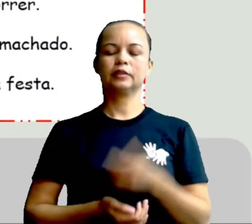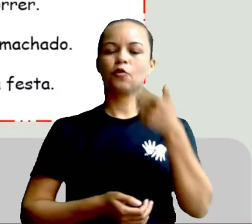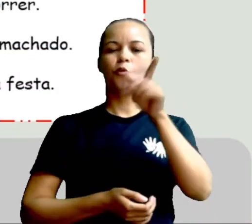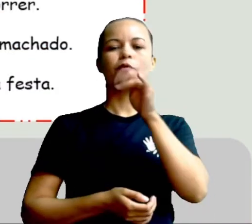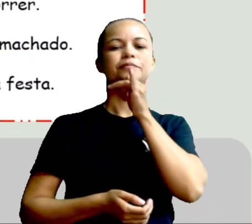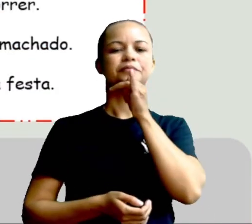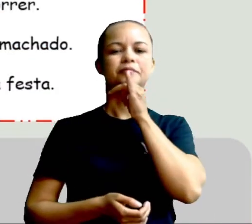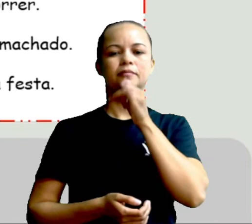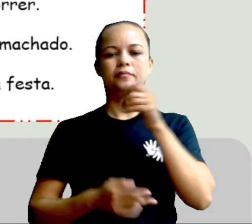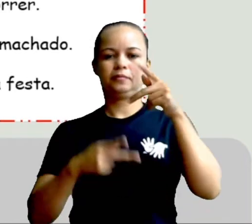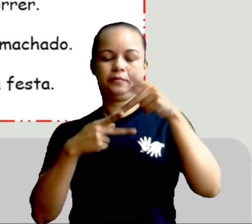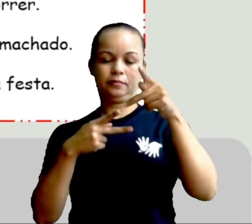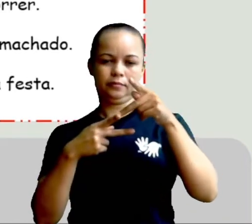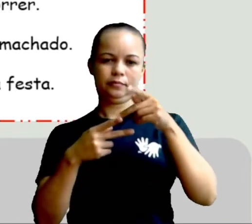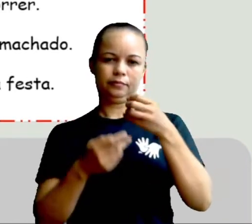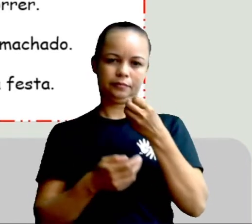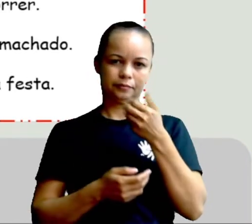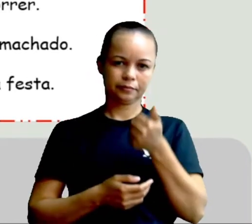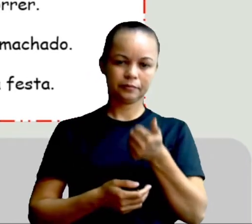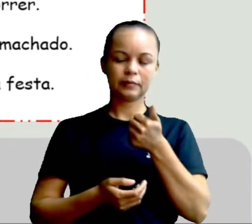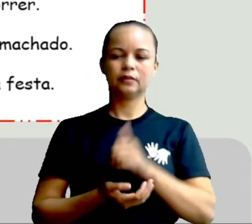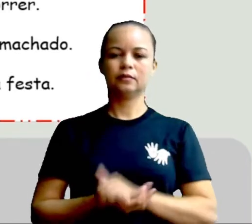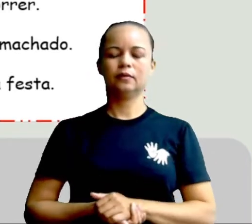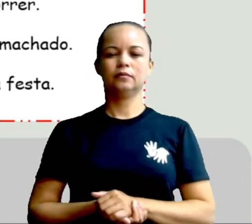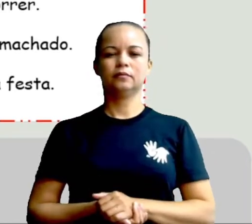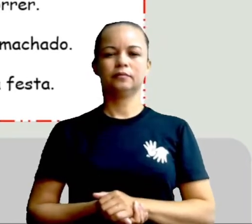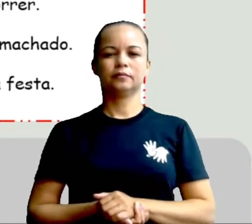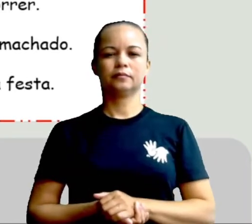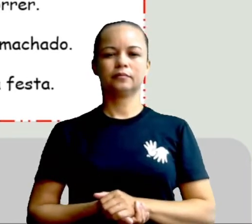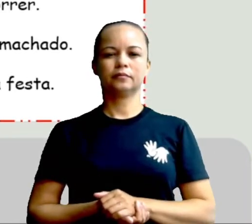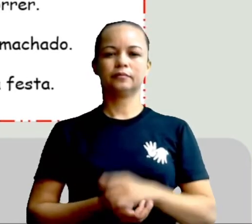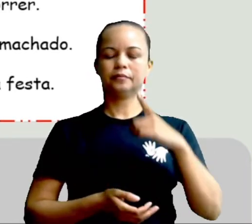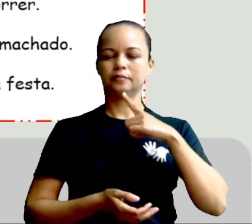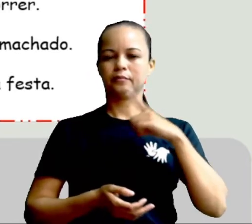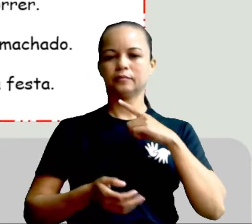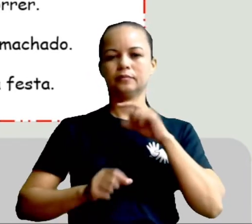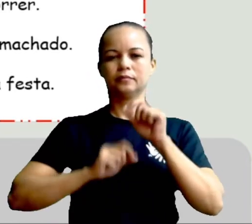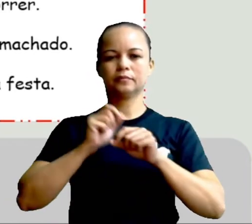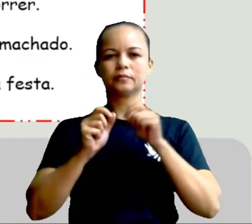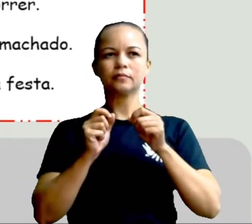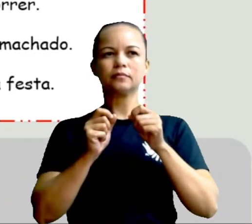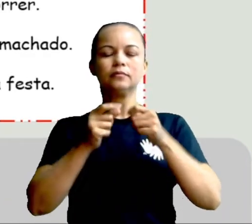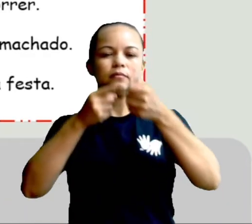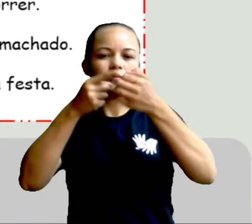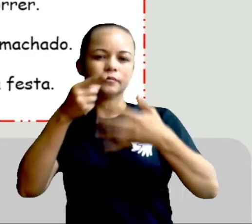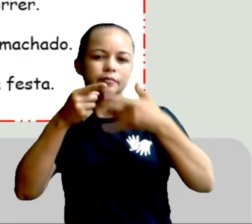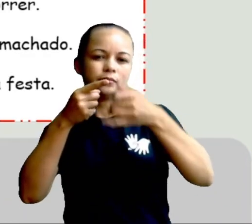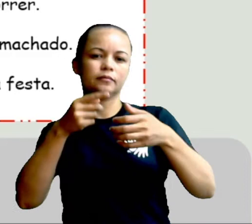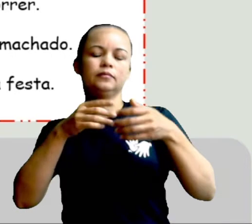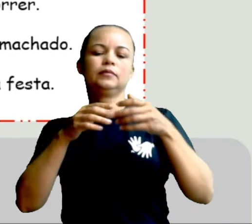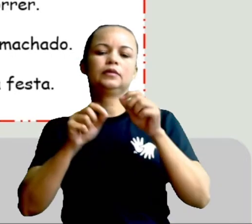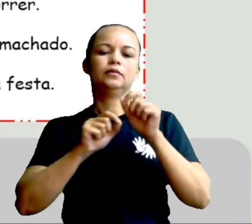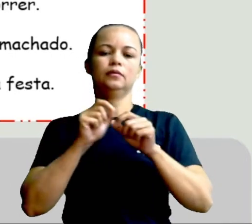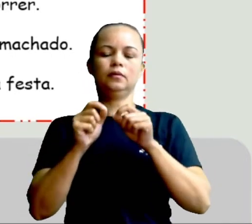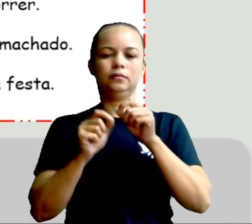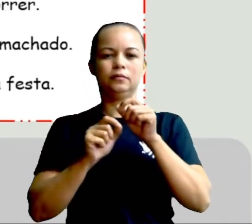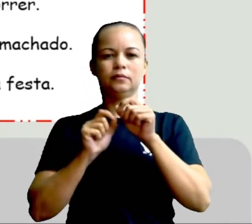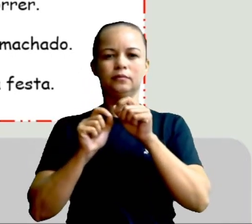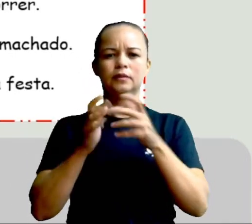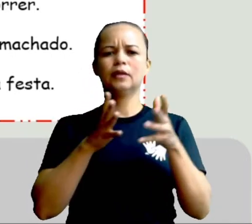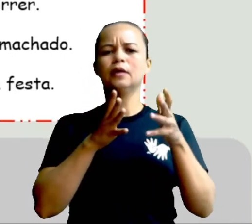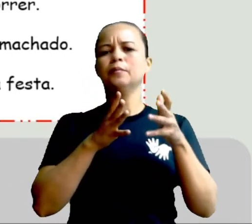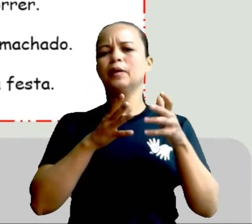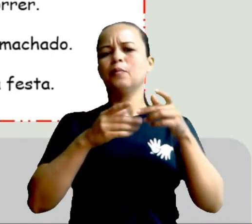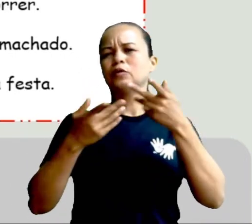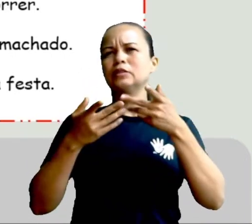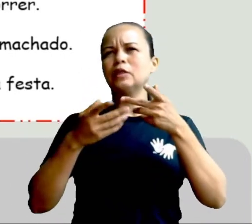Vamos para mais exemplos de preposições, tá bom? E temos aqui mais classificação, ó. Temos preposição de